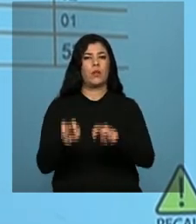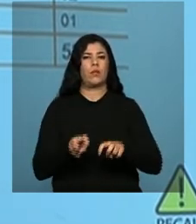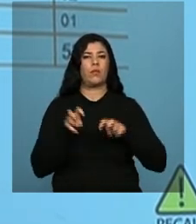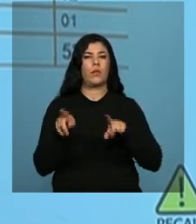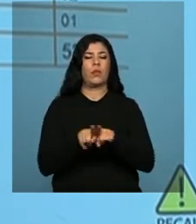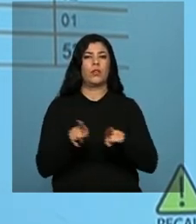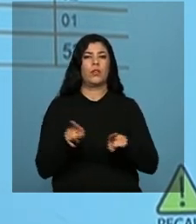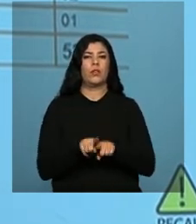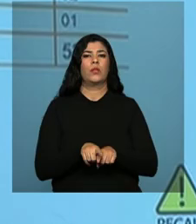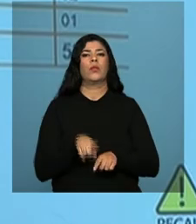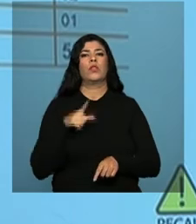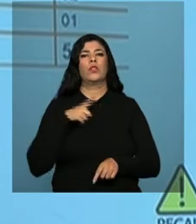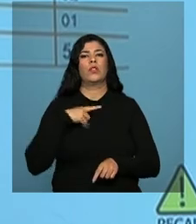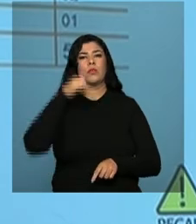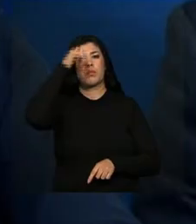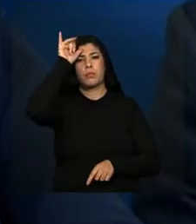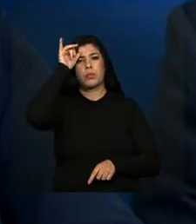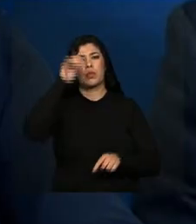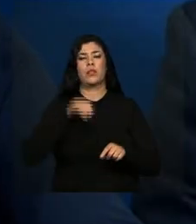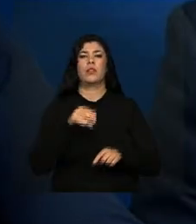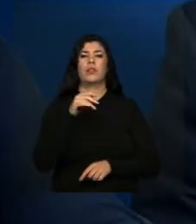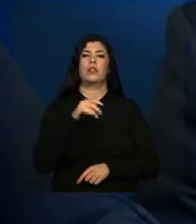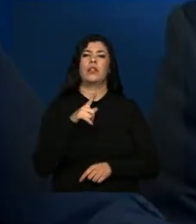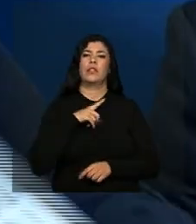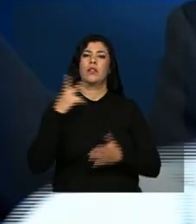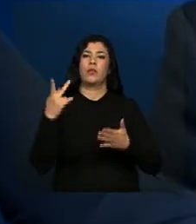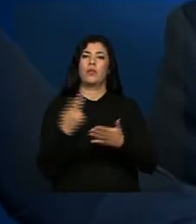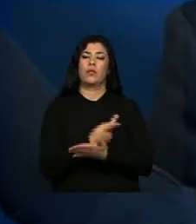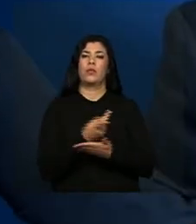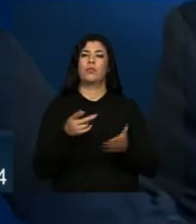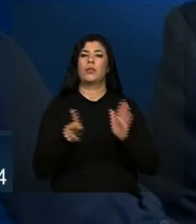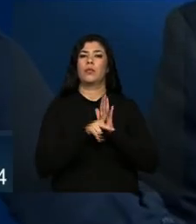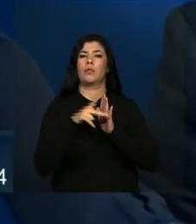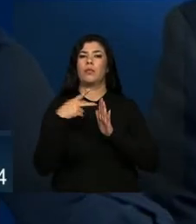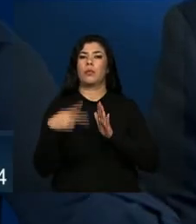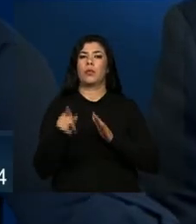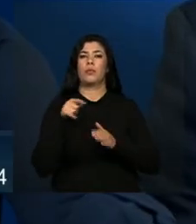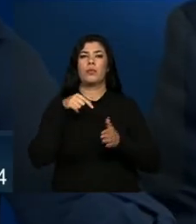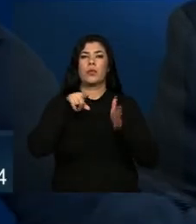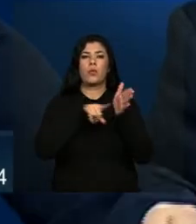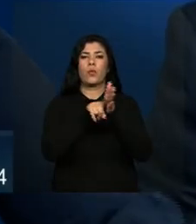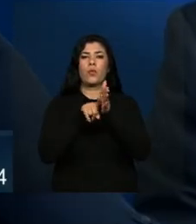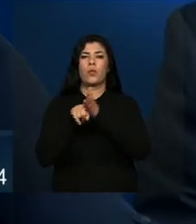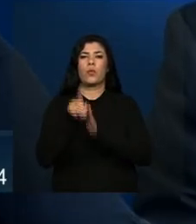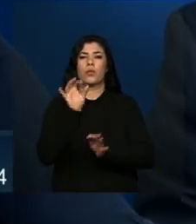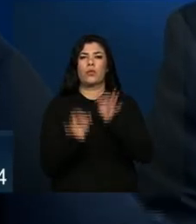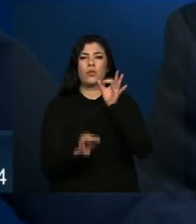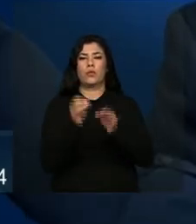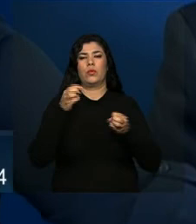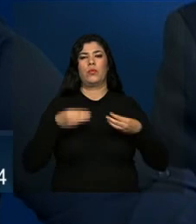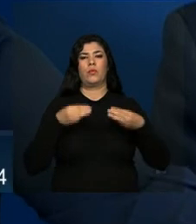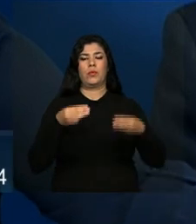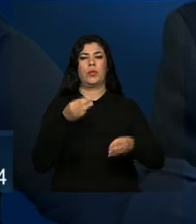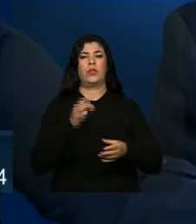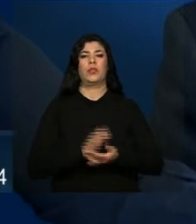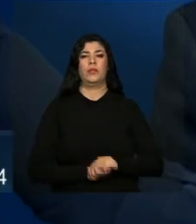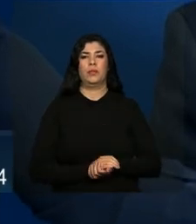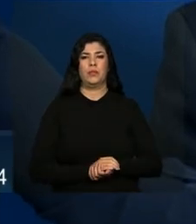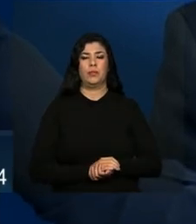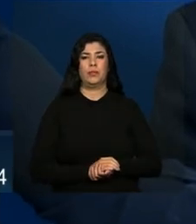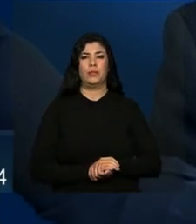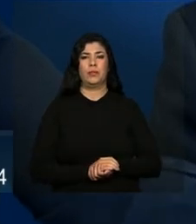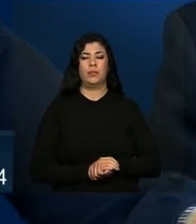e inclusive um caso é que veio da nossa própria consultoria jurídica que do Ministério da Justiça então